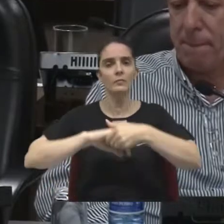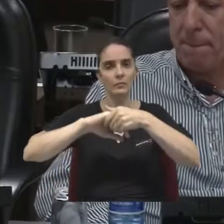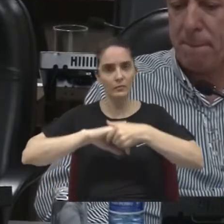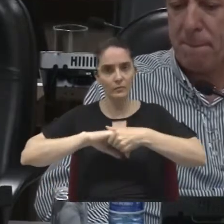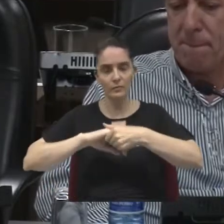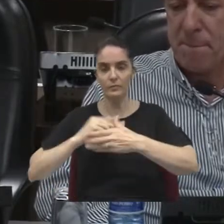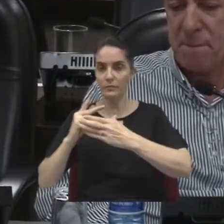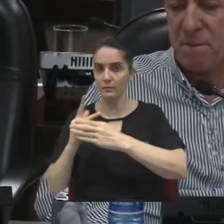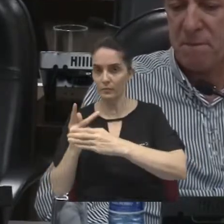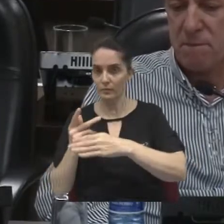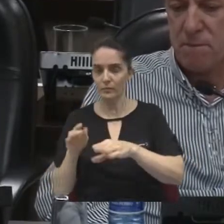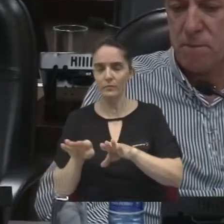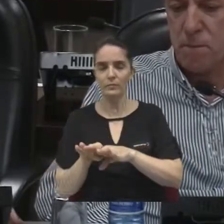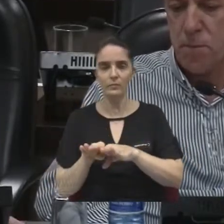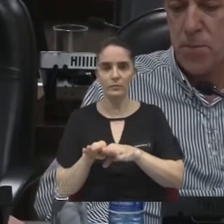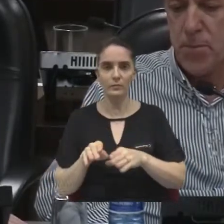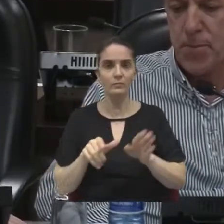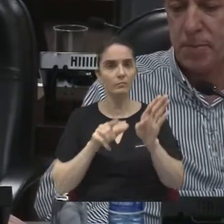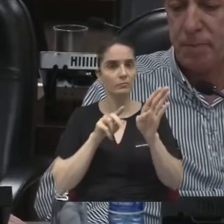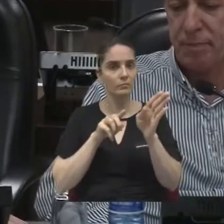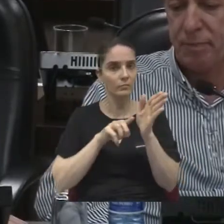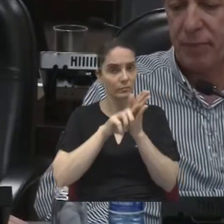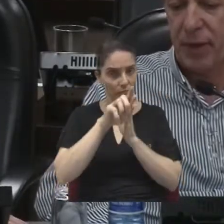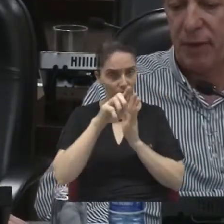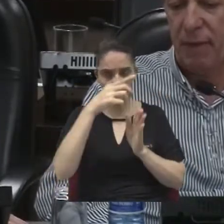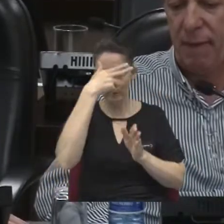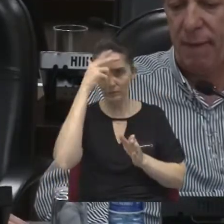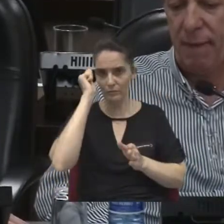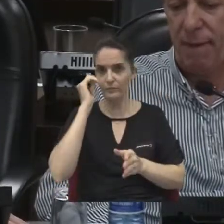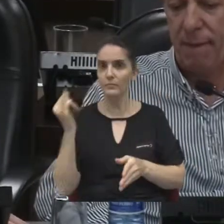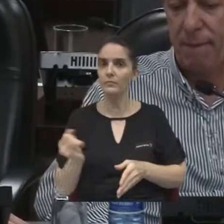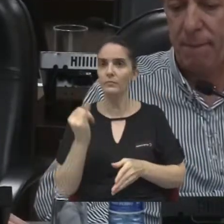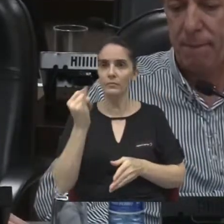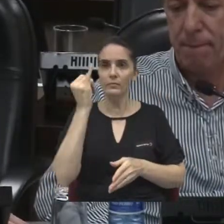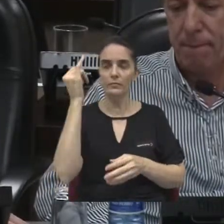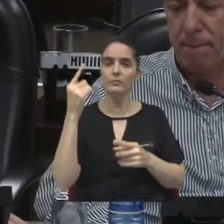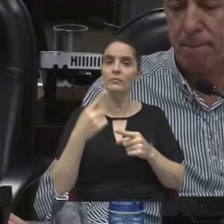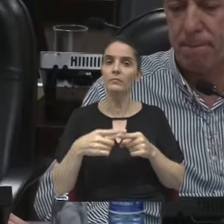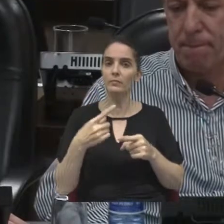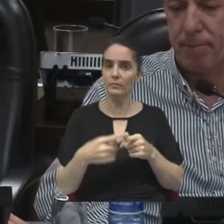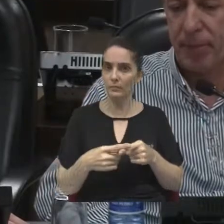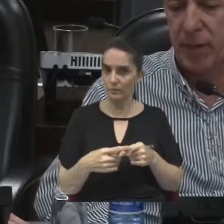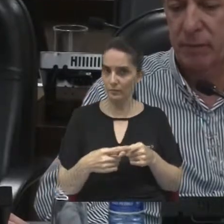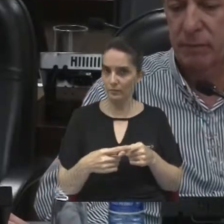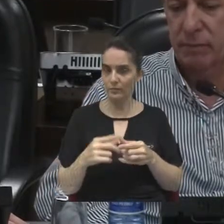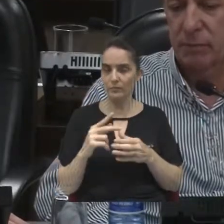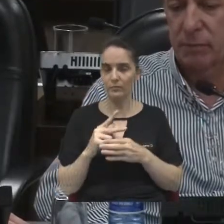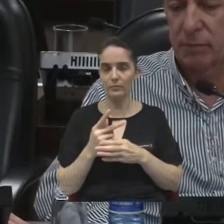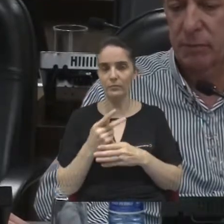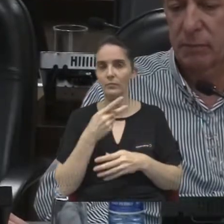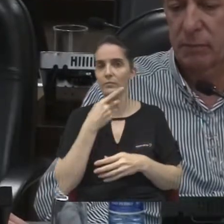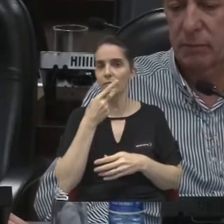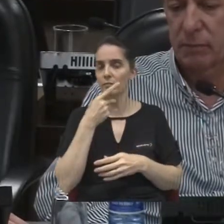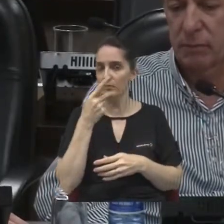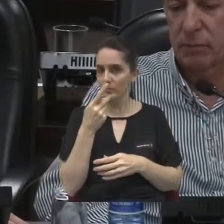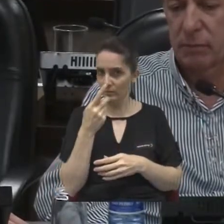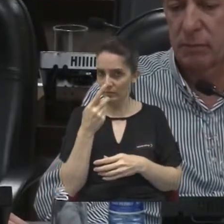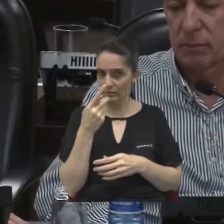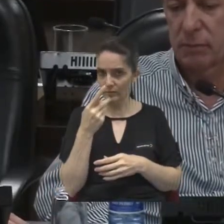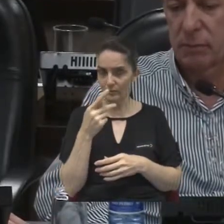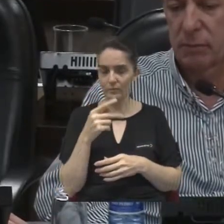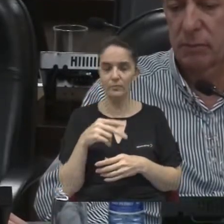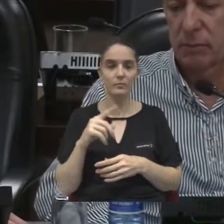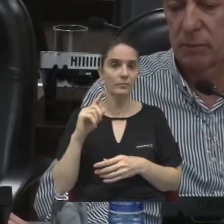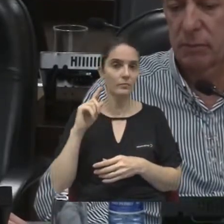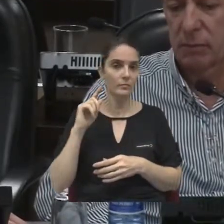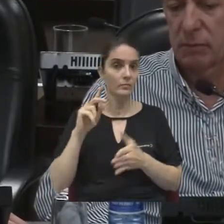Helder, este requerimento, porque, além de o senhor ter falado da questão da